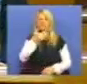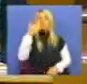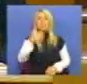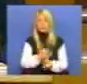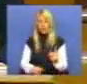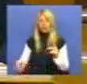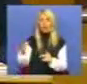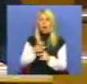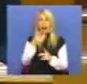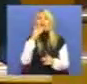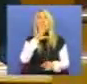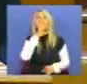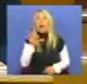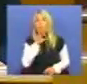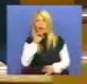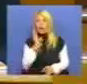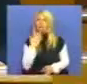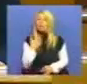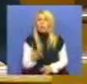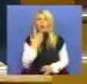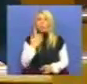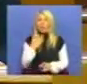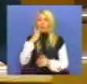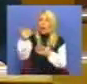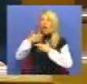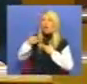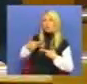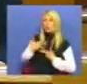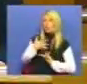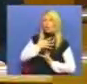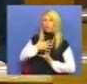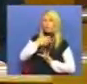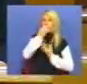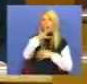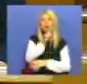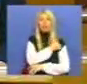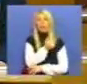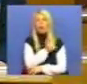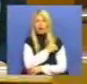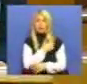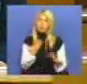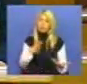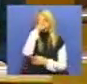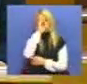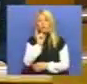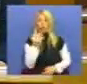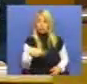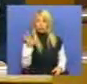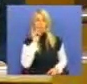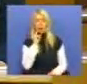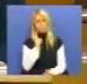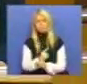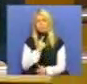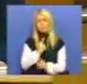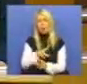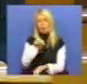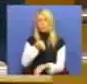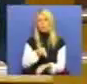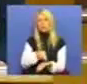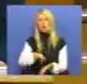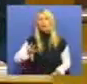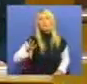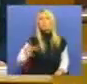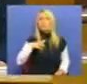que tiveram que pedir auxílio para não perder as suas casas. Por isso, a governação socialista mantém a posição de